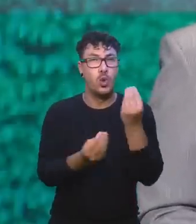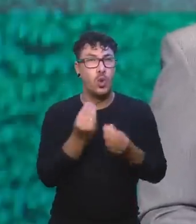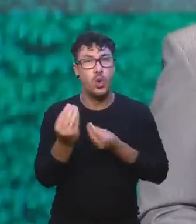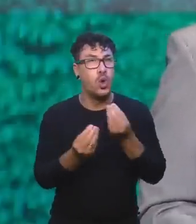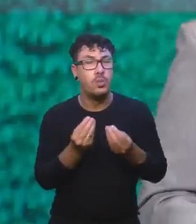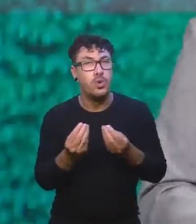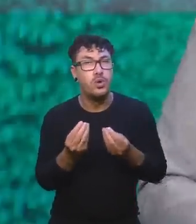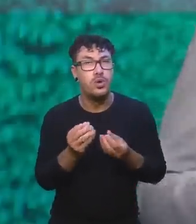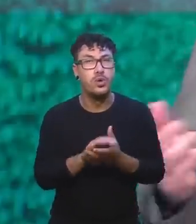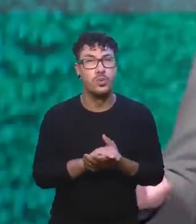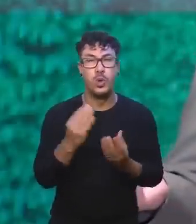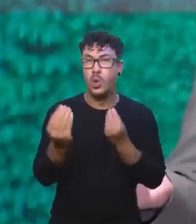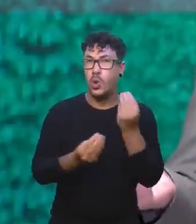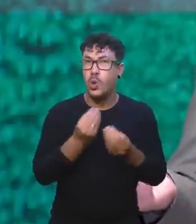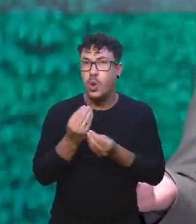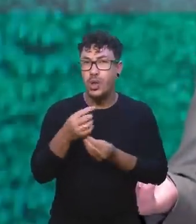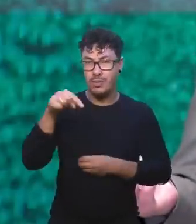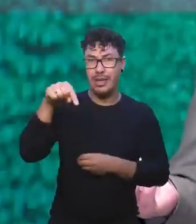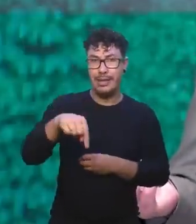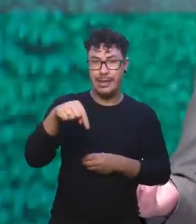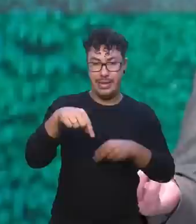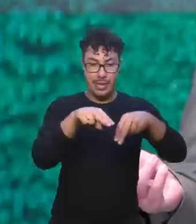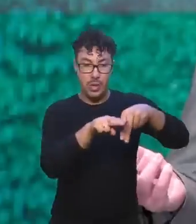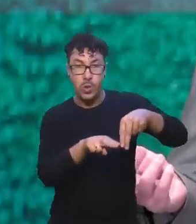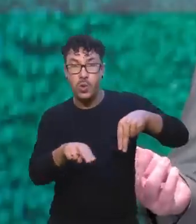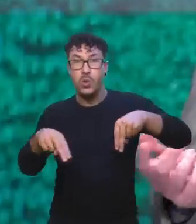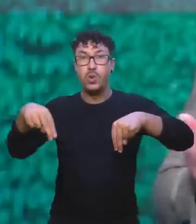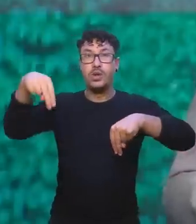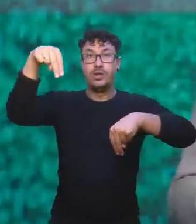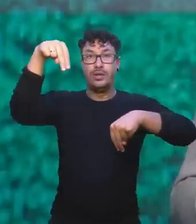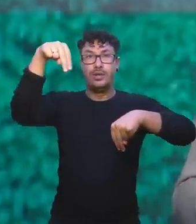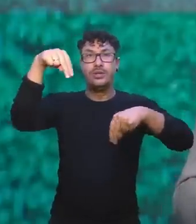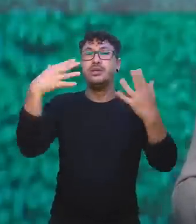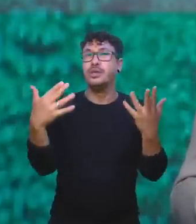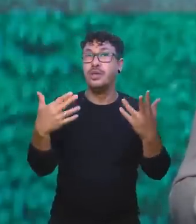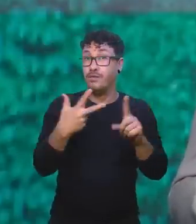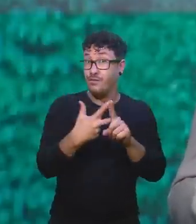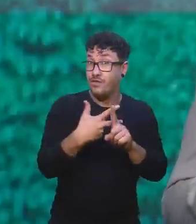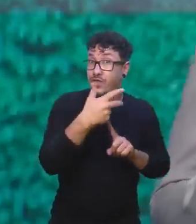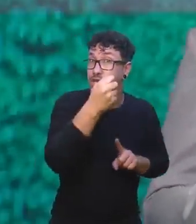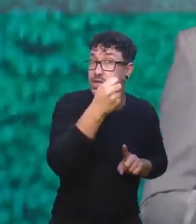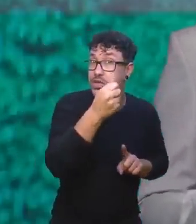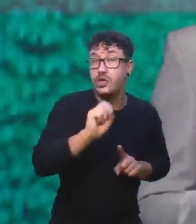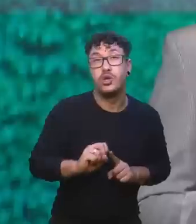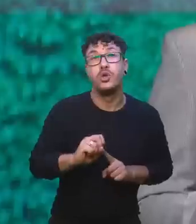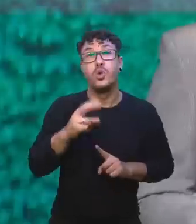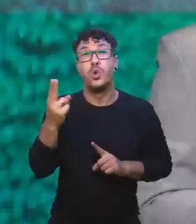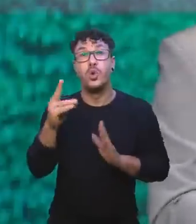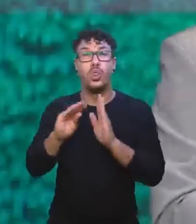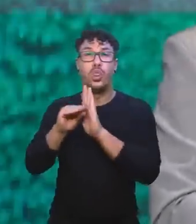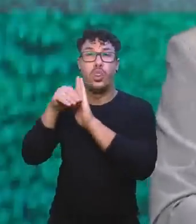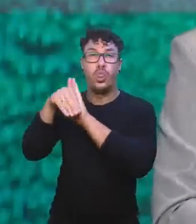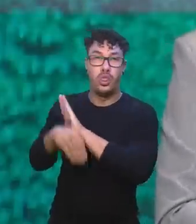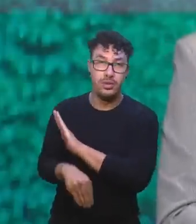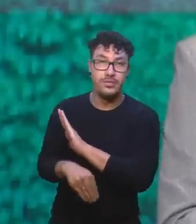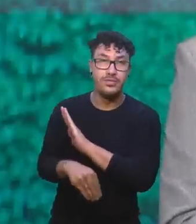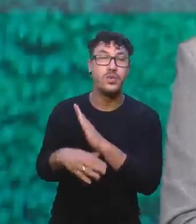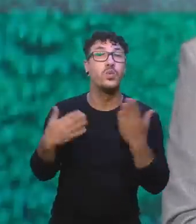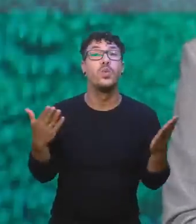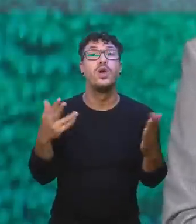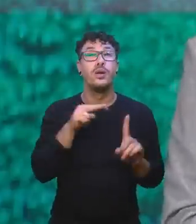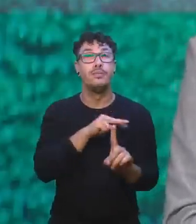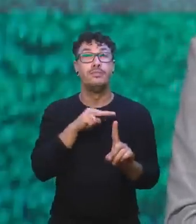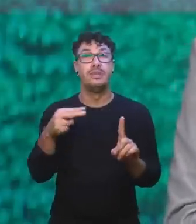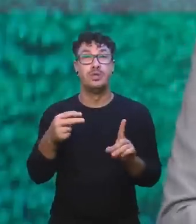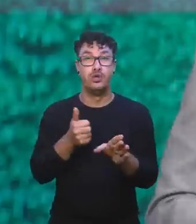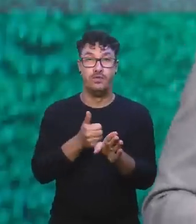saído? Como sairemos desta reencarnação? Vencedores ou vencidos? Dentro da perspectiva